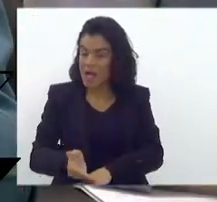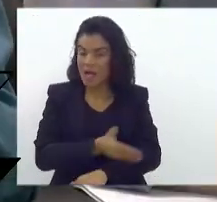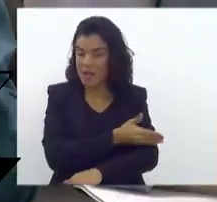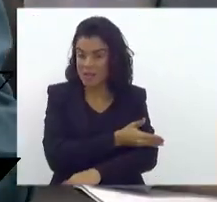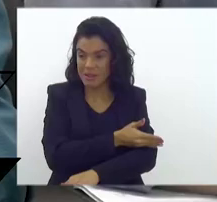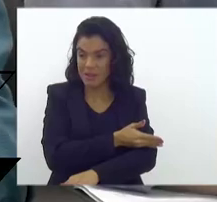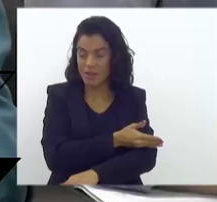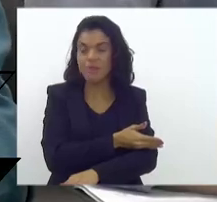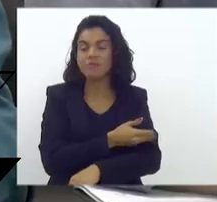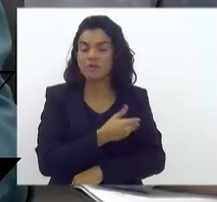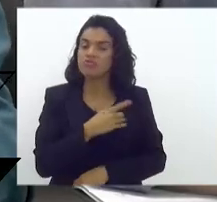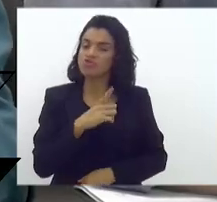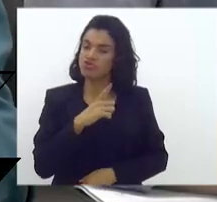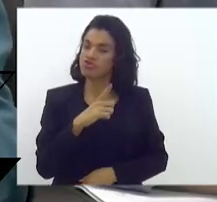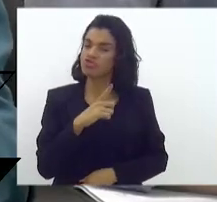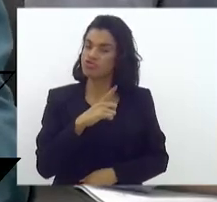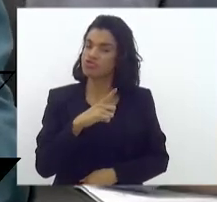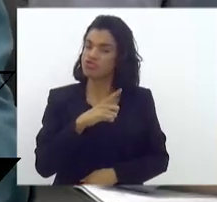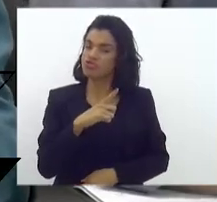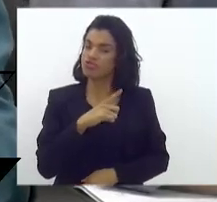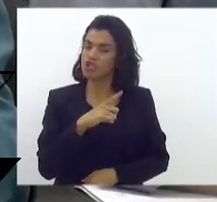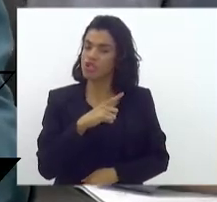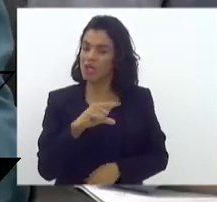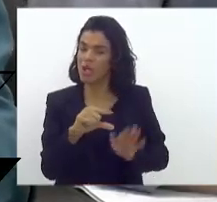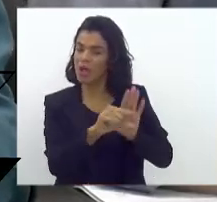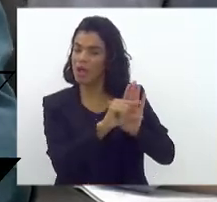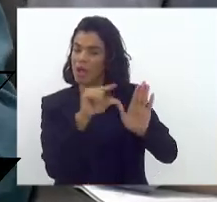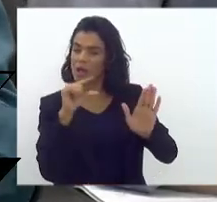anteriormente, constava esse parâmetro